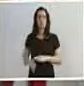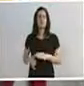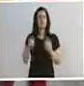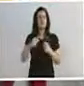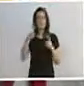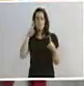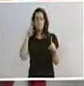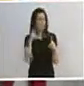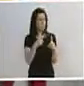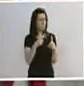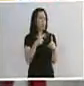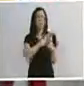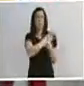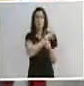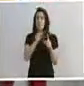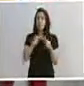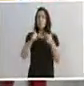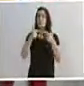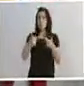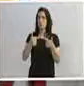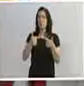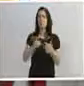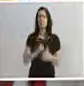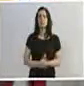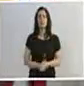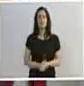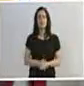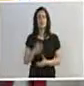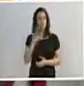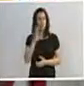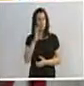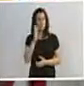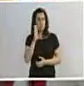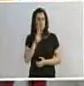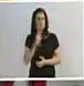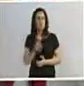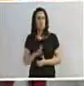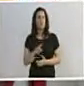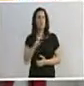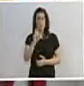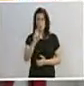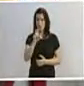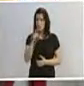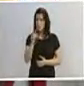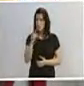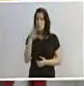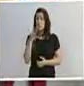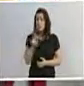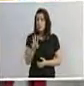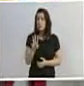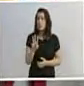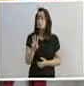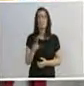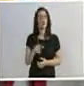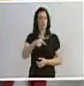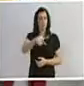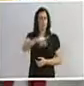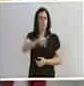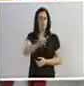reconhecer os avanços que o prefeito Napoleão tem realizado. Vereador Beto Ribes, não só são mais de 5 milhões, já foram 70